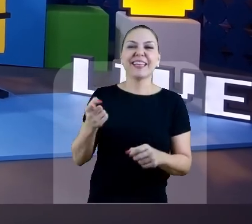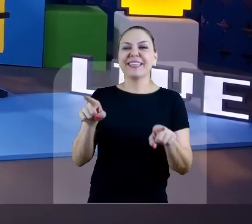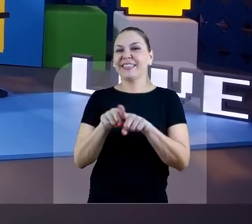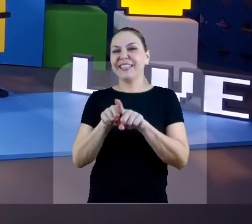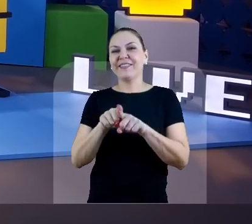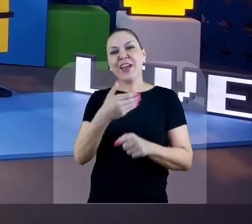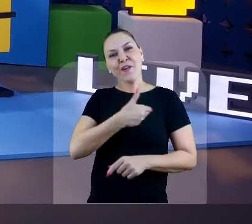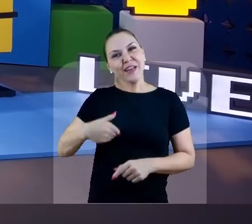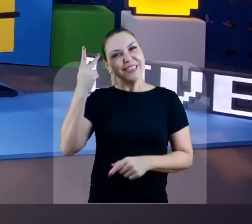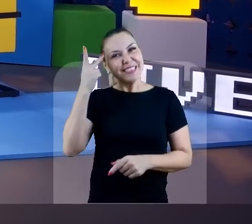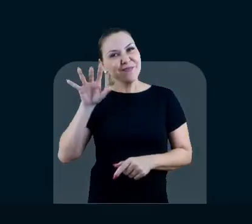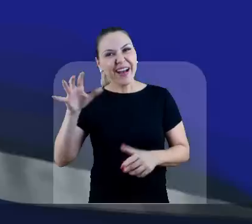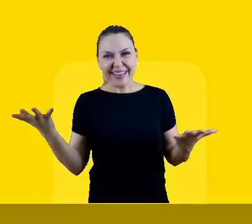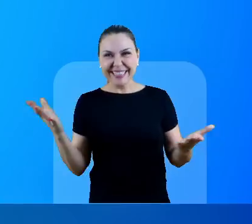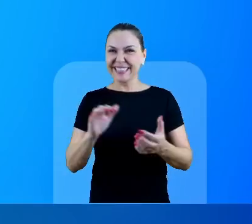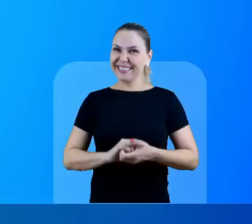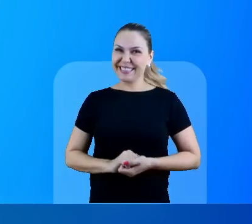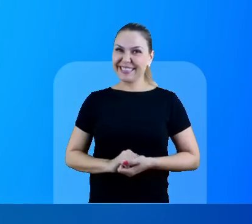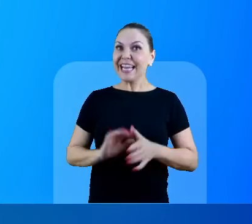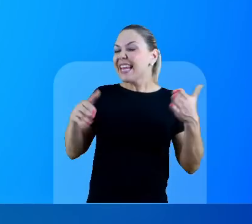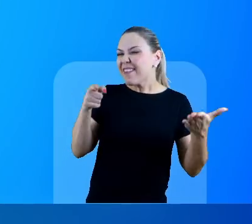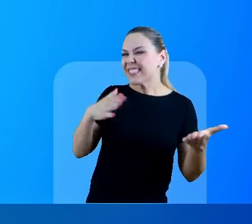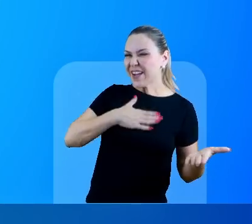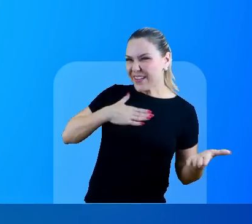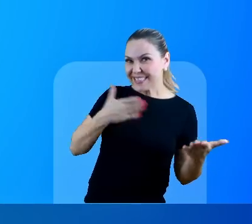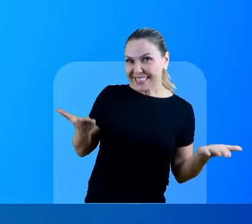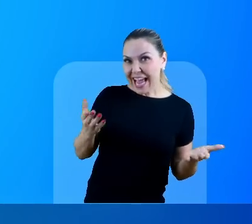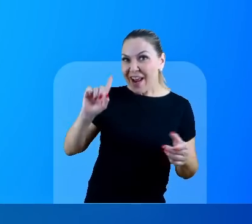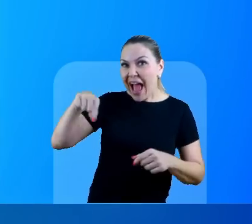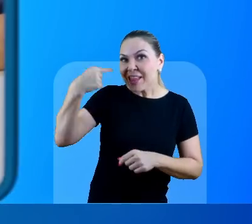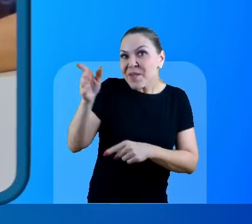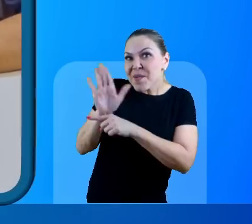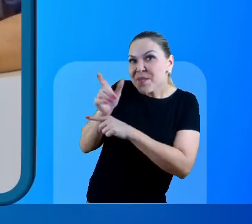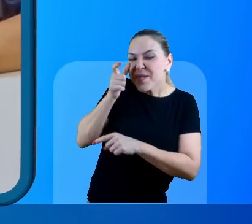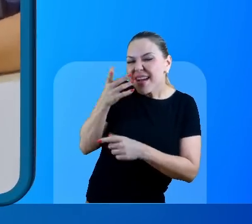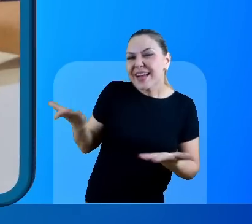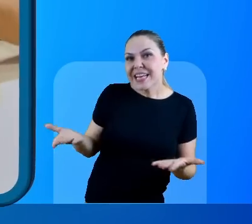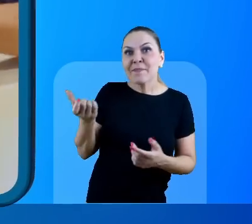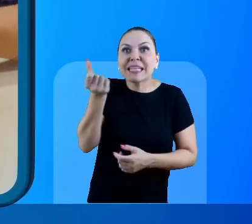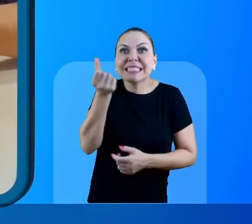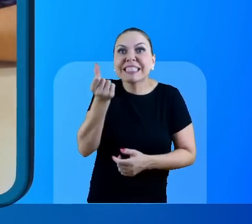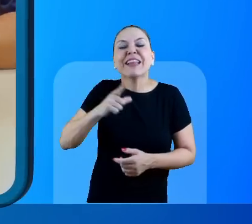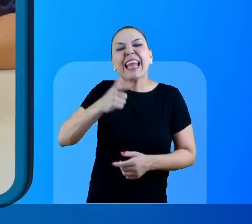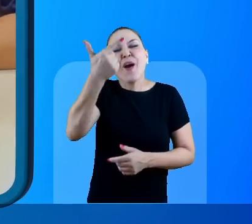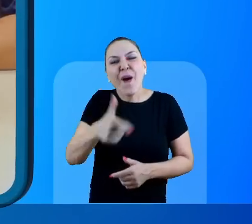e governador de São Paulo. E aí, tá curtindo? Até o próximo programa, porque